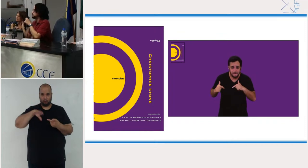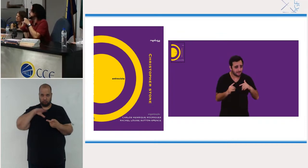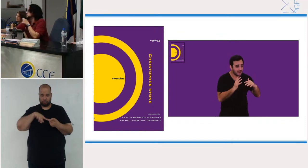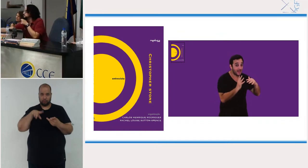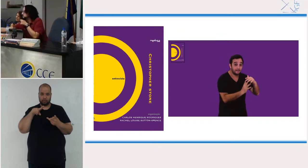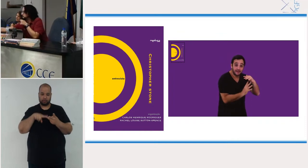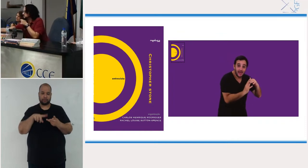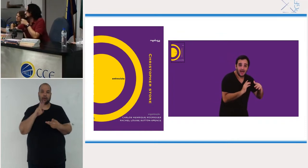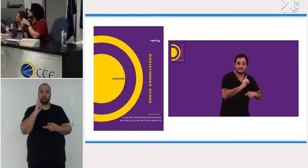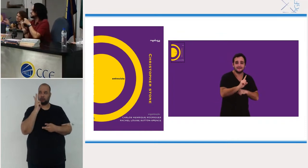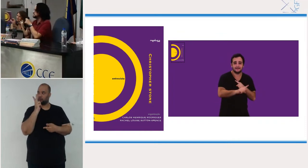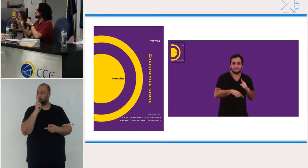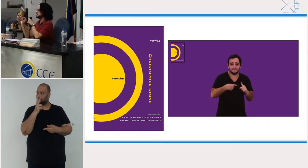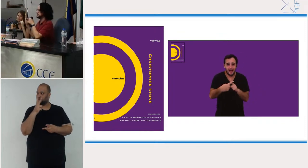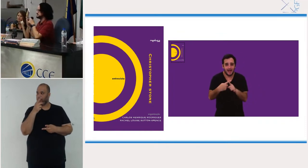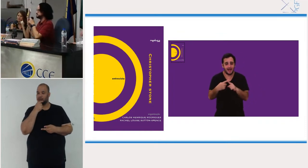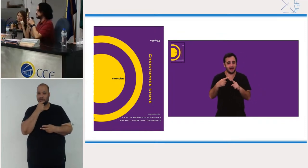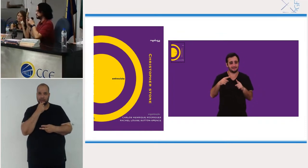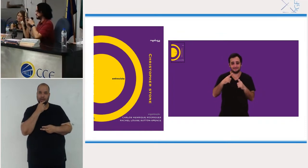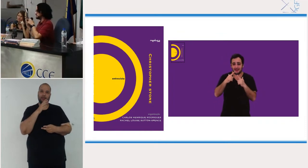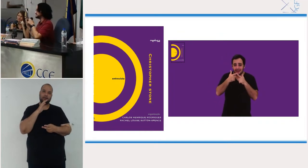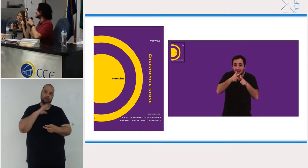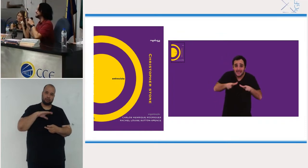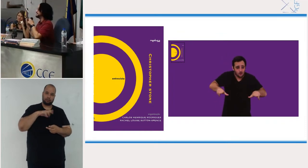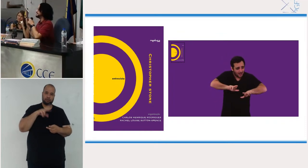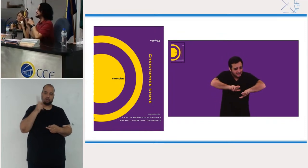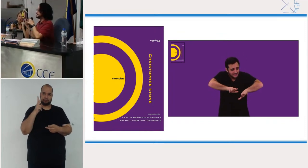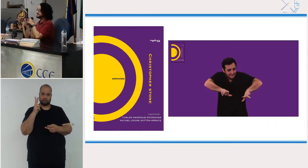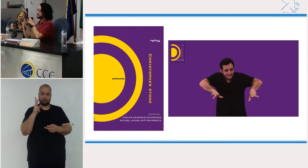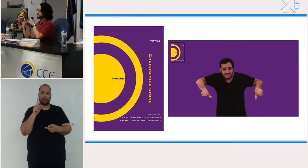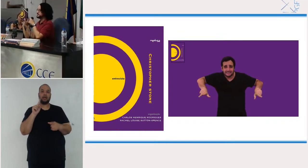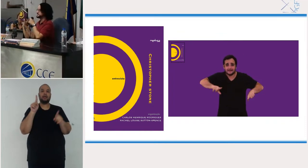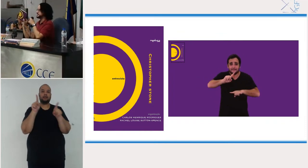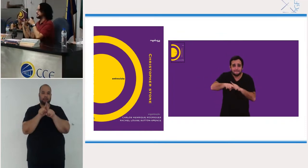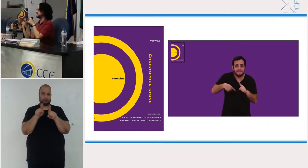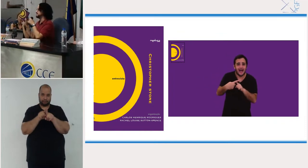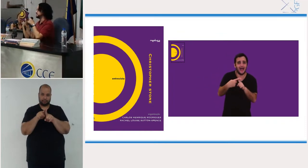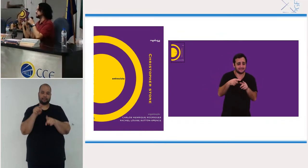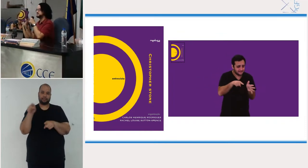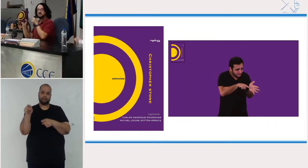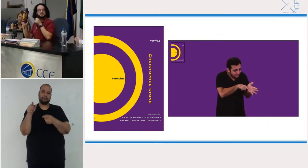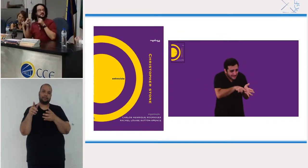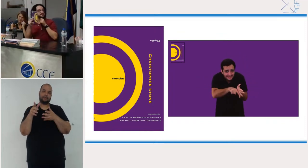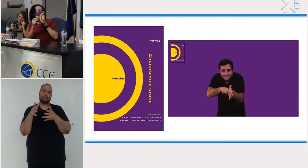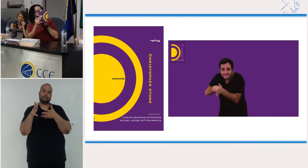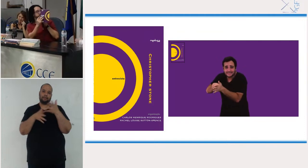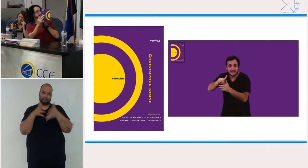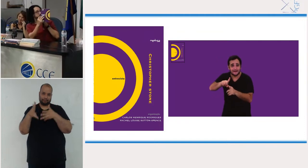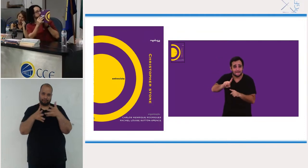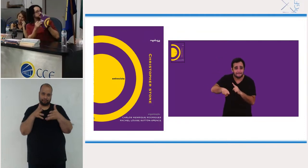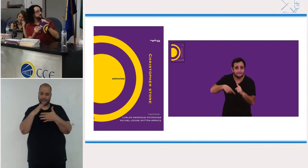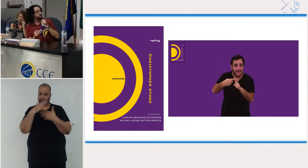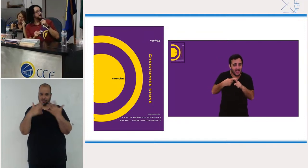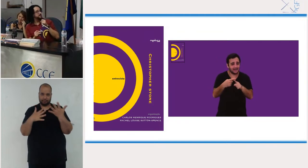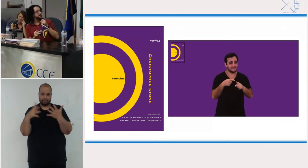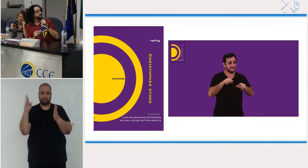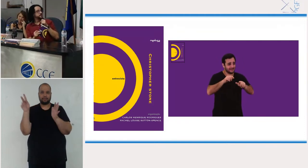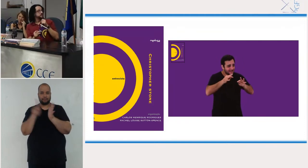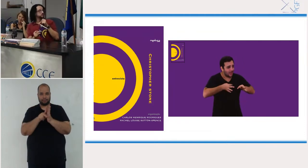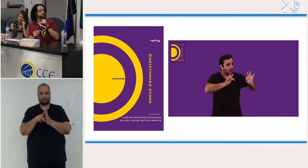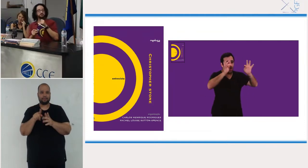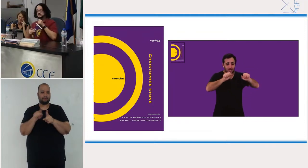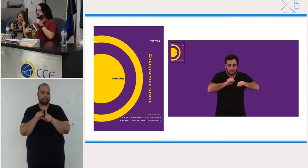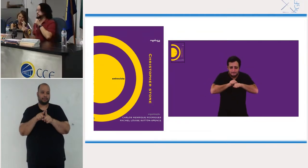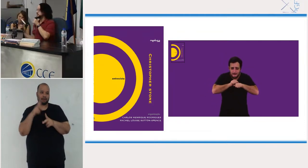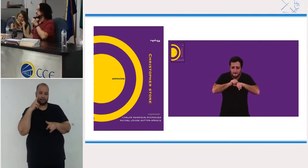volume bilíngue, que é esse aqui, em inglês e português, e ele também está em língua de sinais brasileira, vocês estão vendo ali